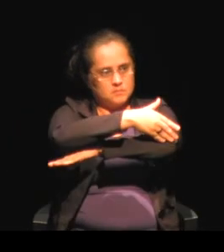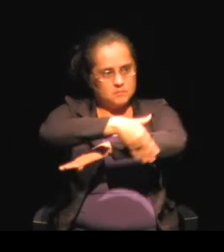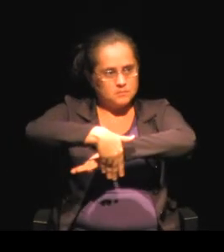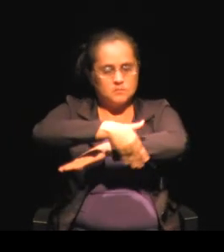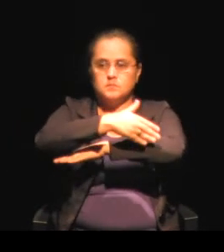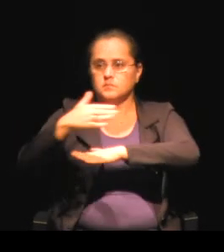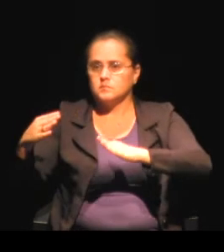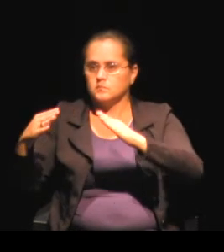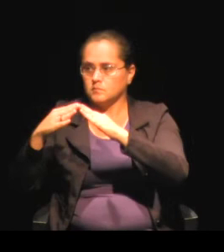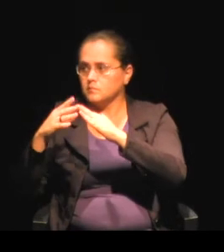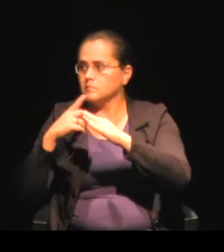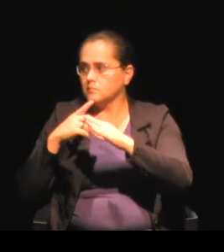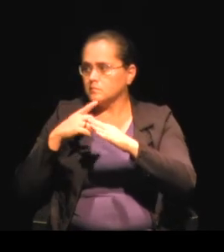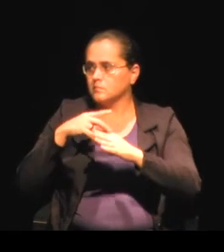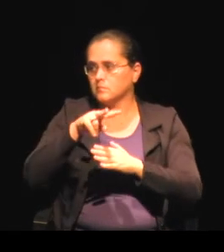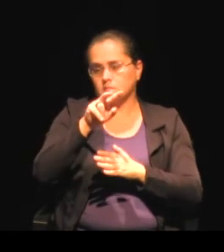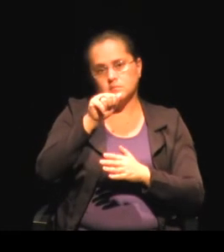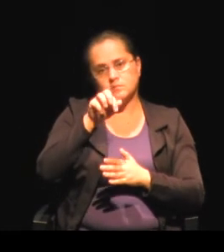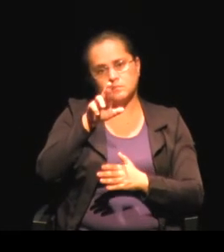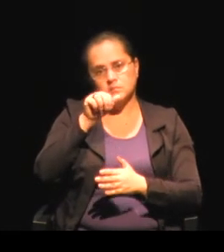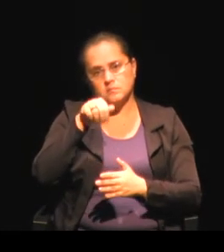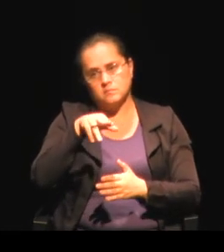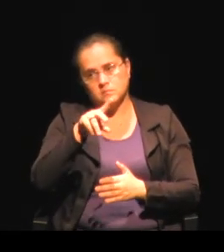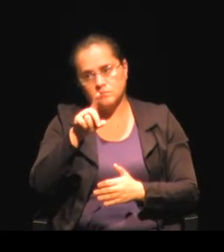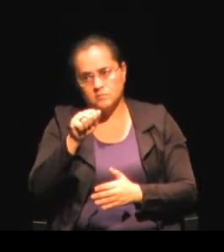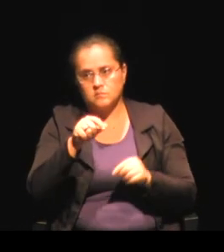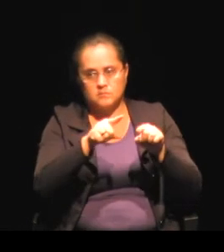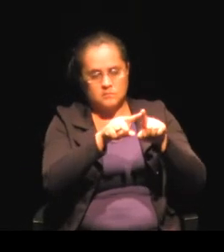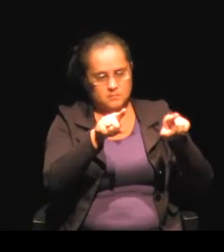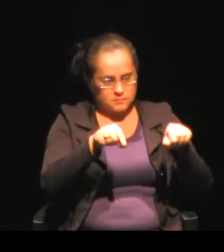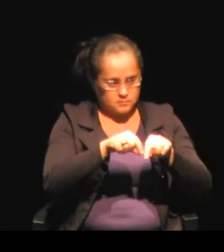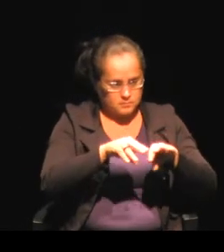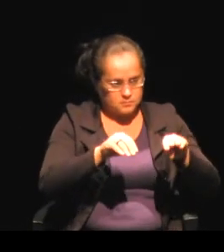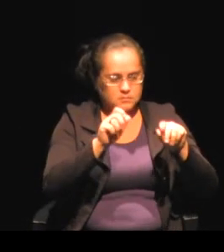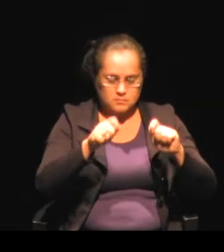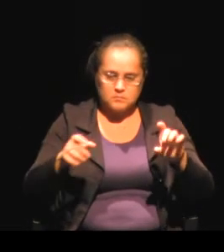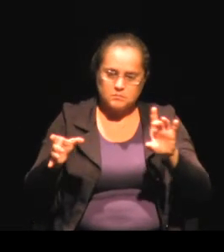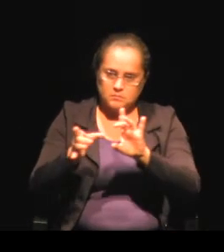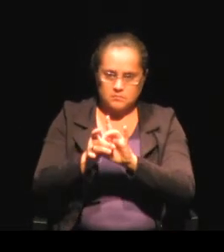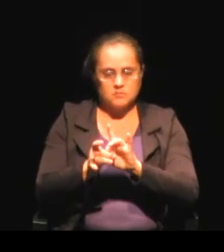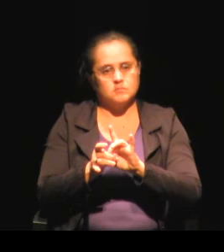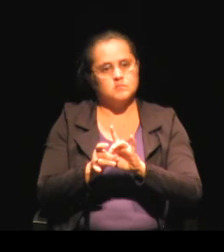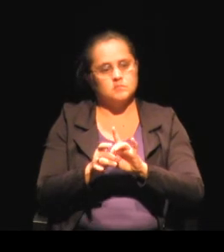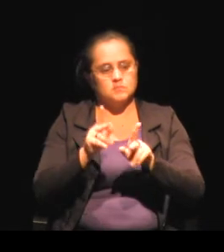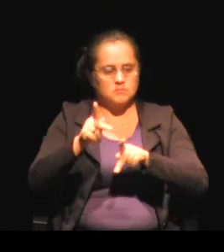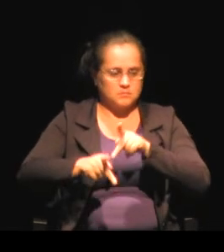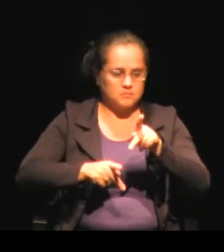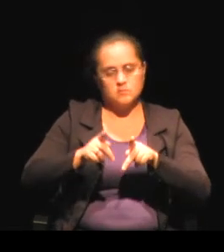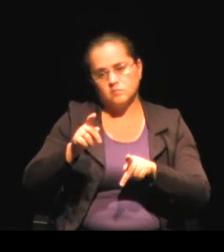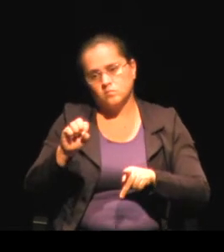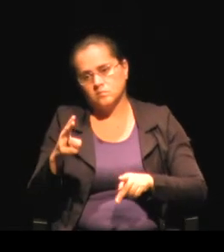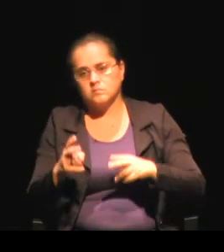ruína principal da catedral. Entre as missões jesuíticas todas, tem duas delas que foram projetadas por arquitetos